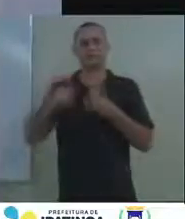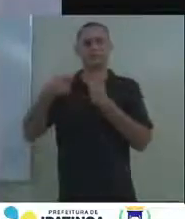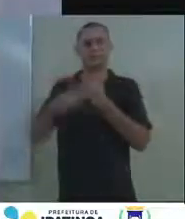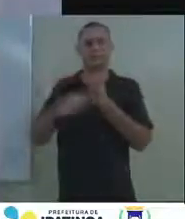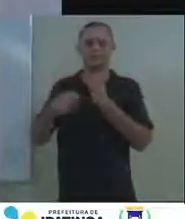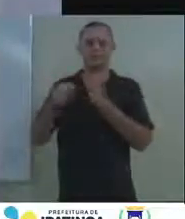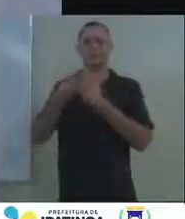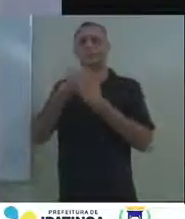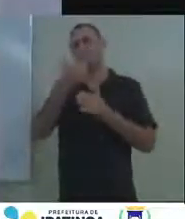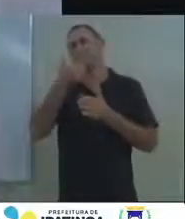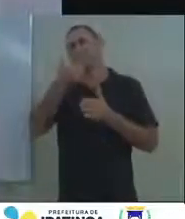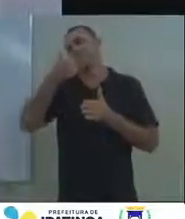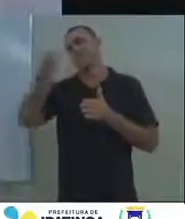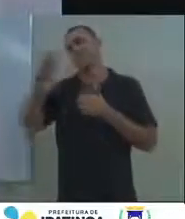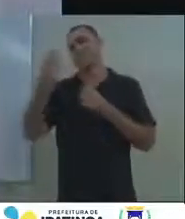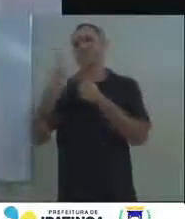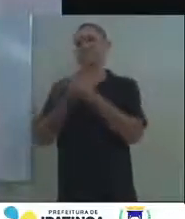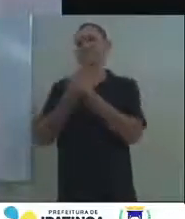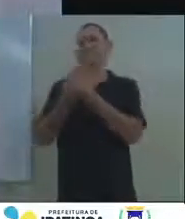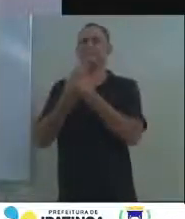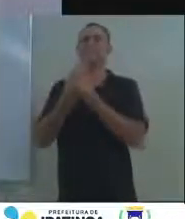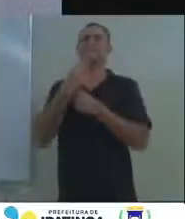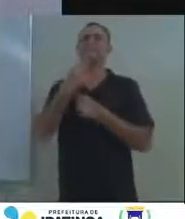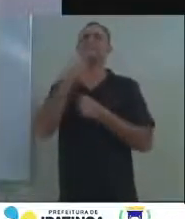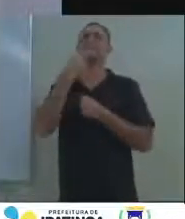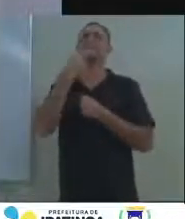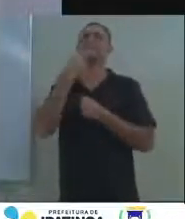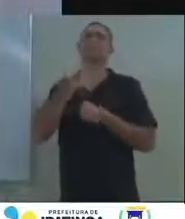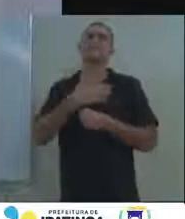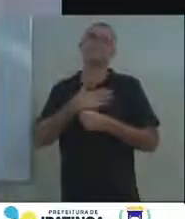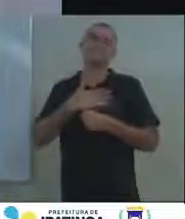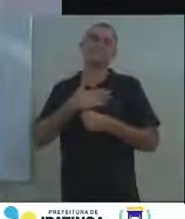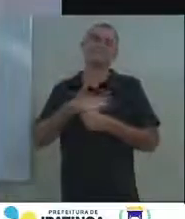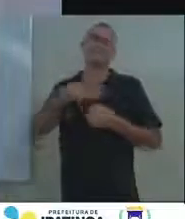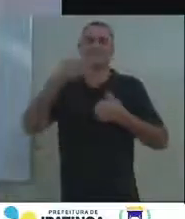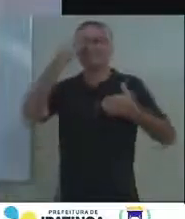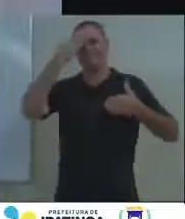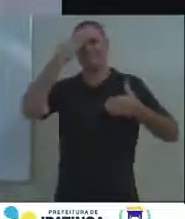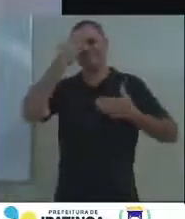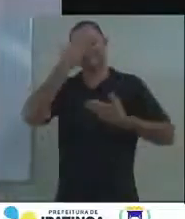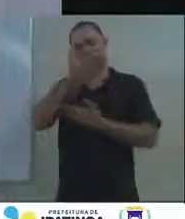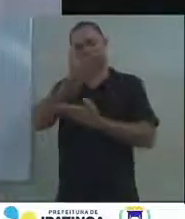tentando cuidar dessa voz aí. Eu gostaria de agradecer vocês.